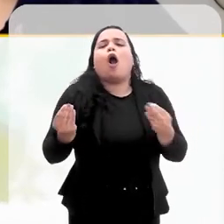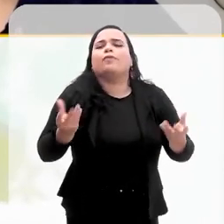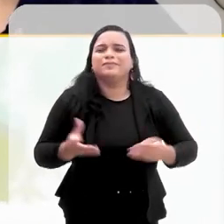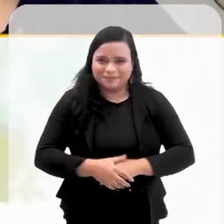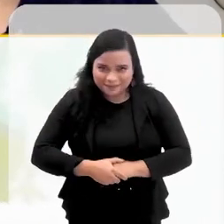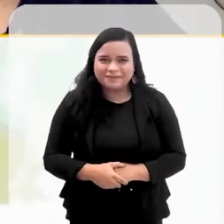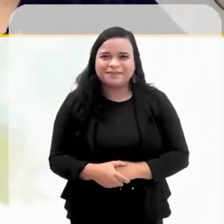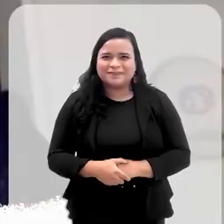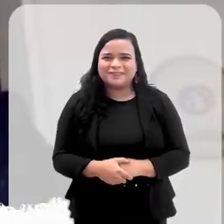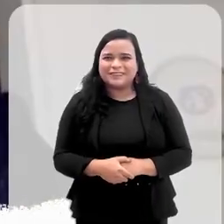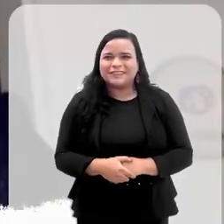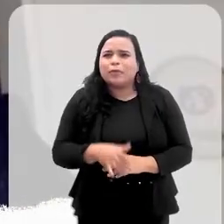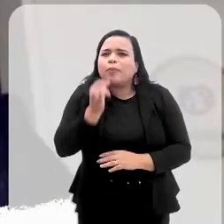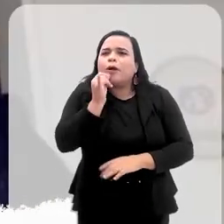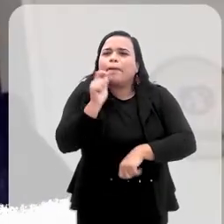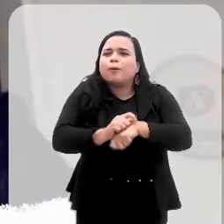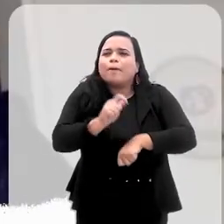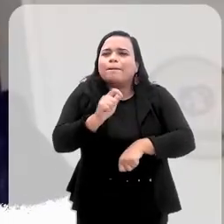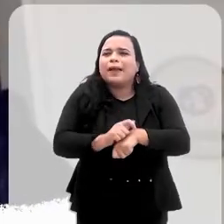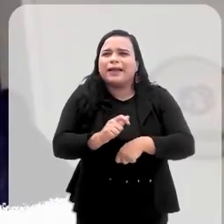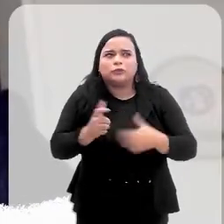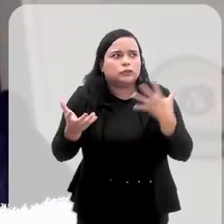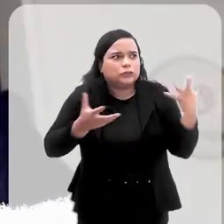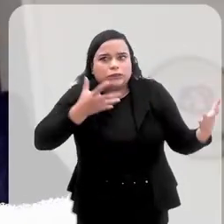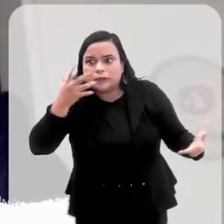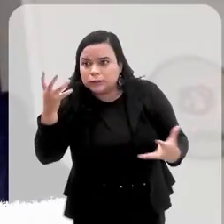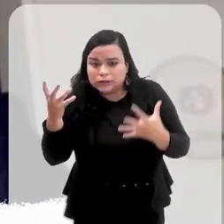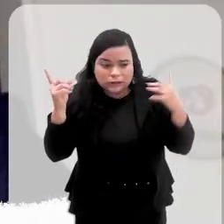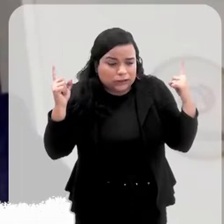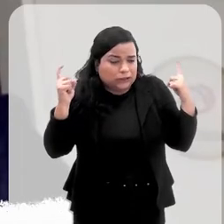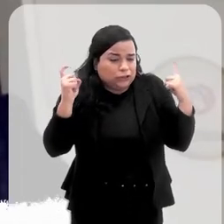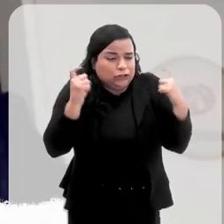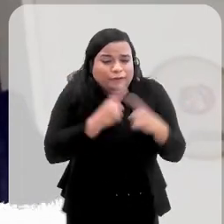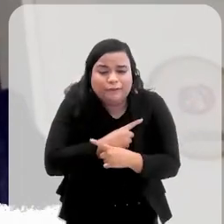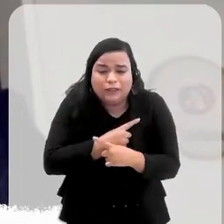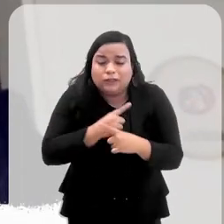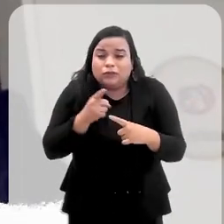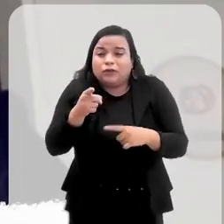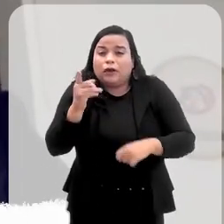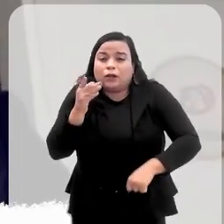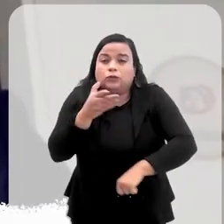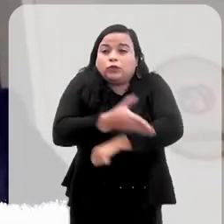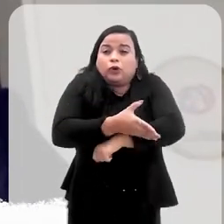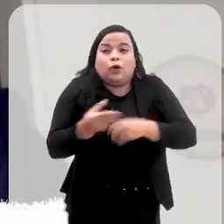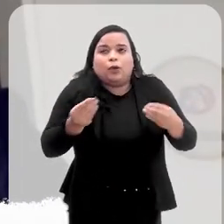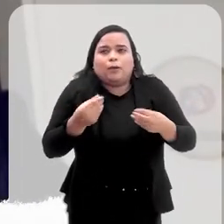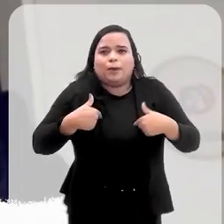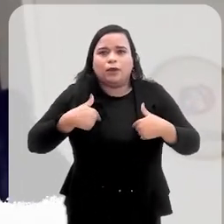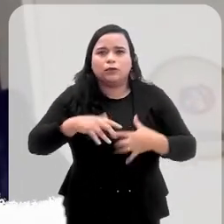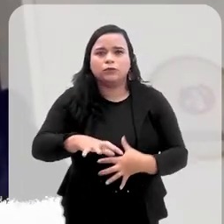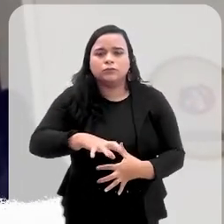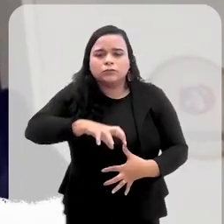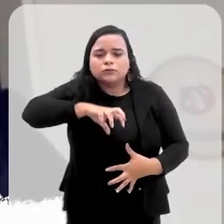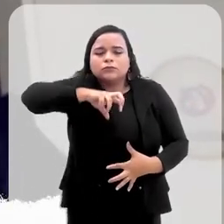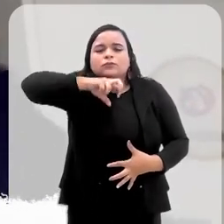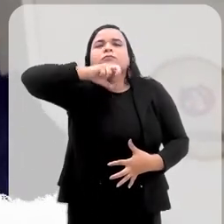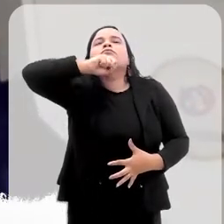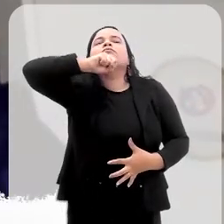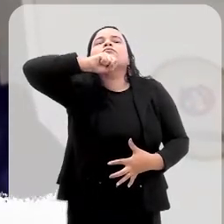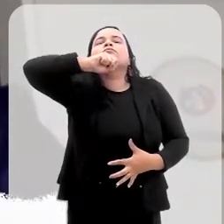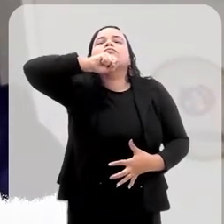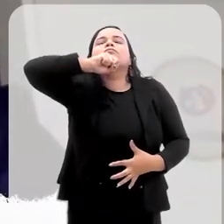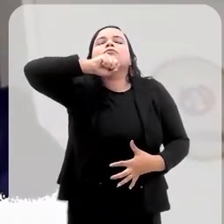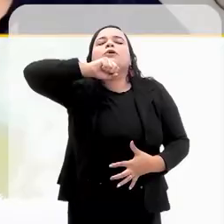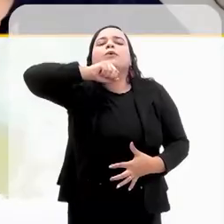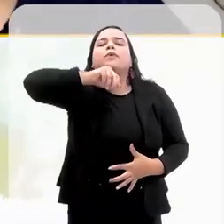Inspira, expira, pensa, repensa e vamos